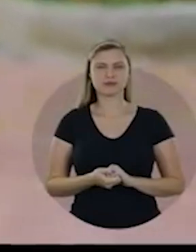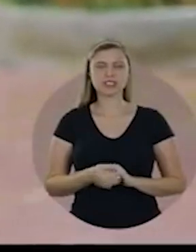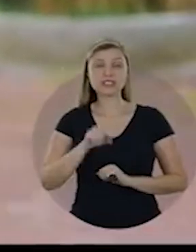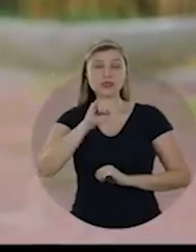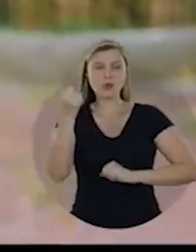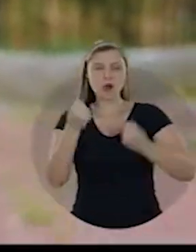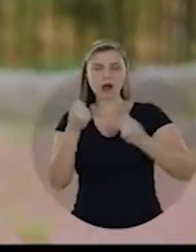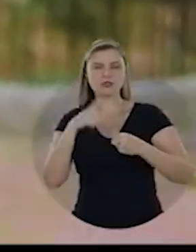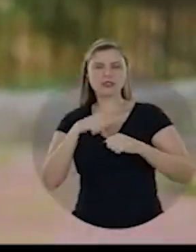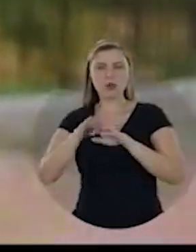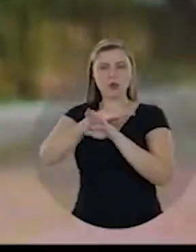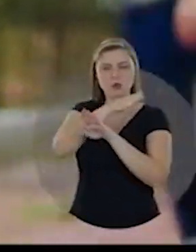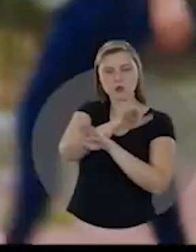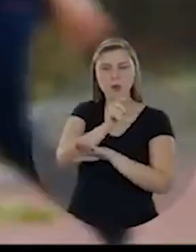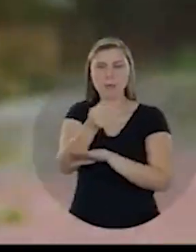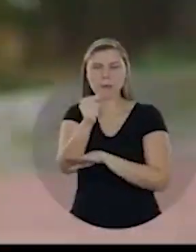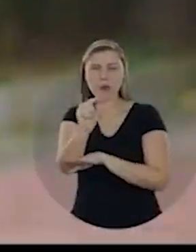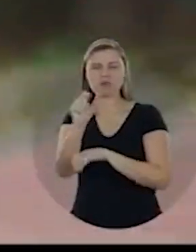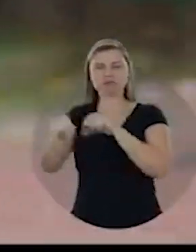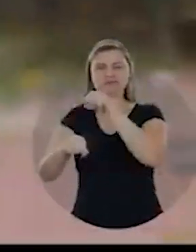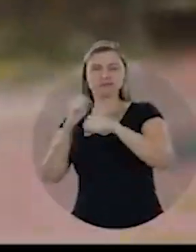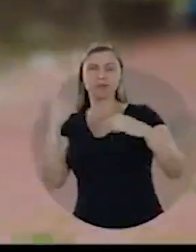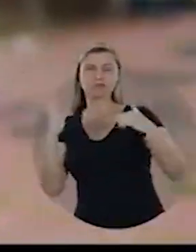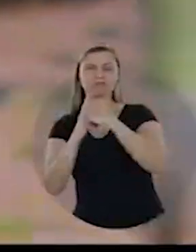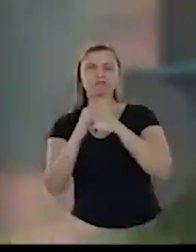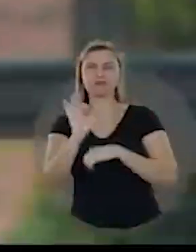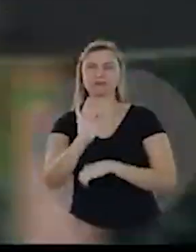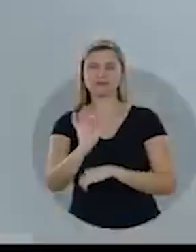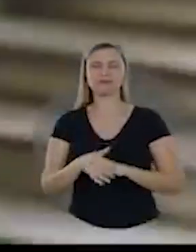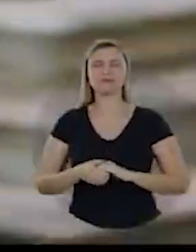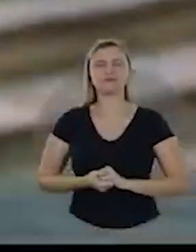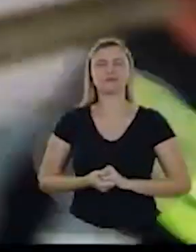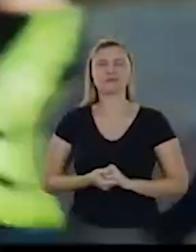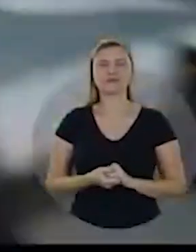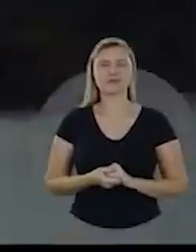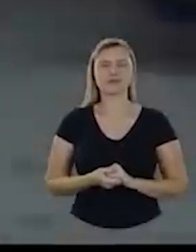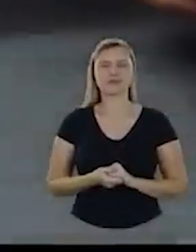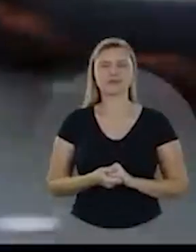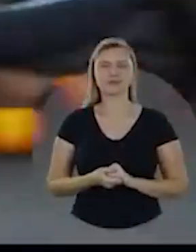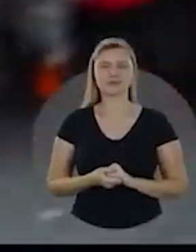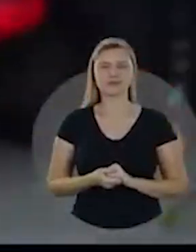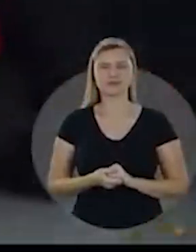Se o carro tivesse desviado um pouco, não pegaria a ciclista.